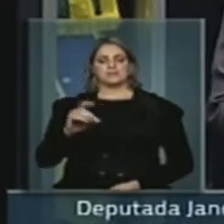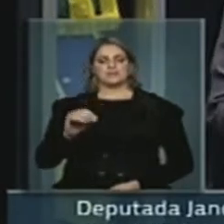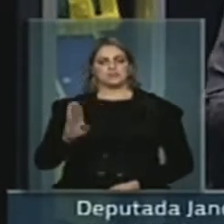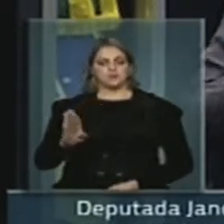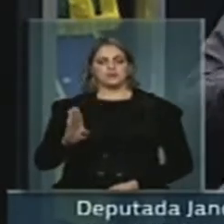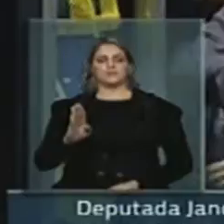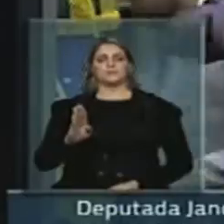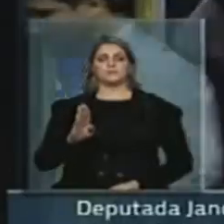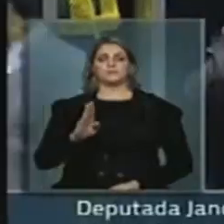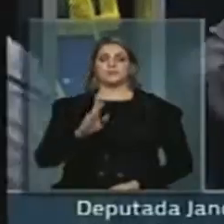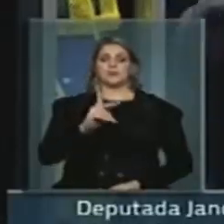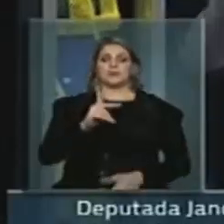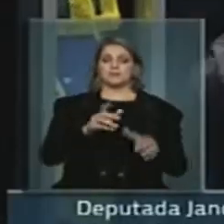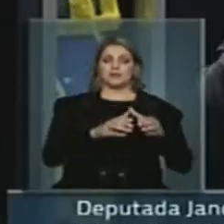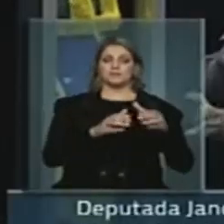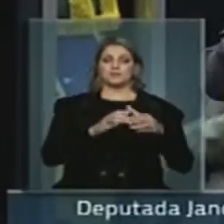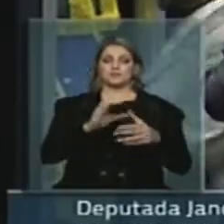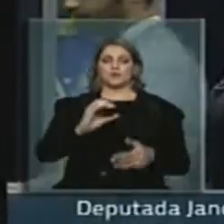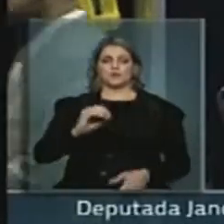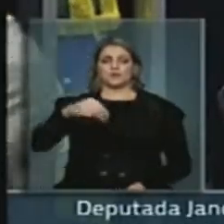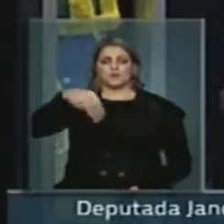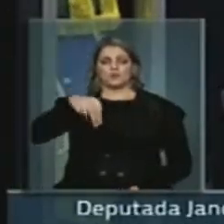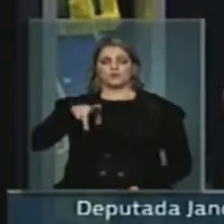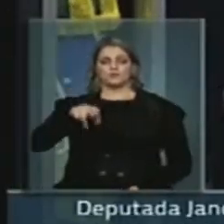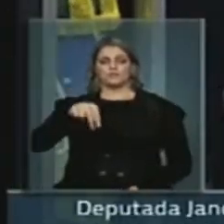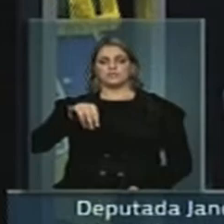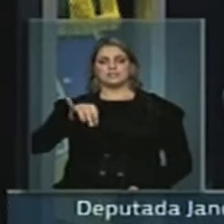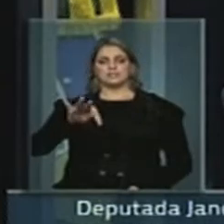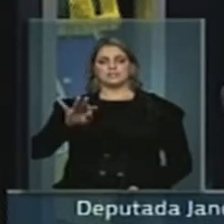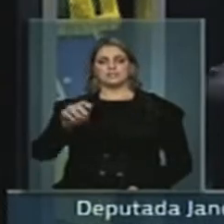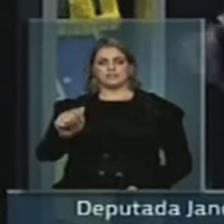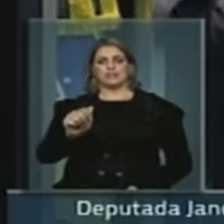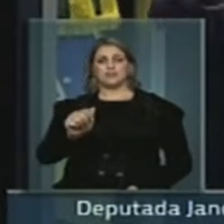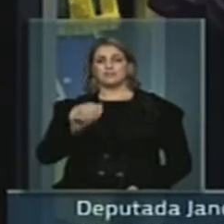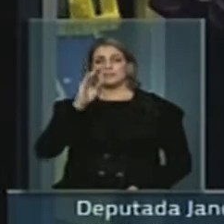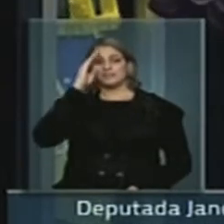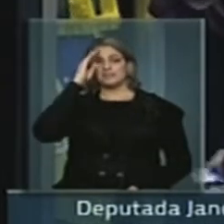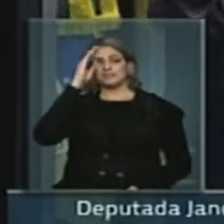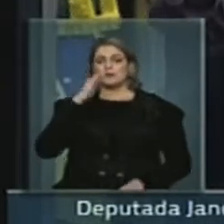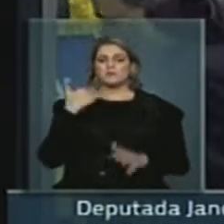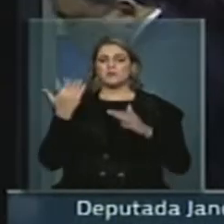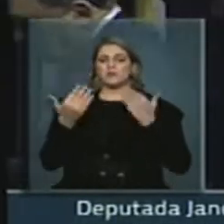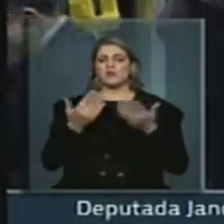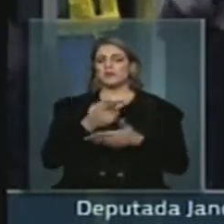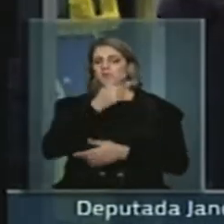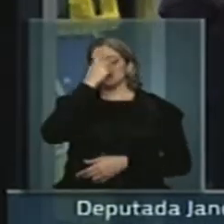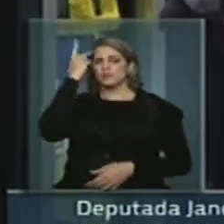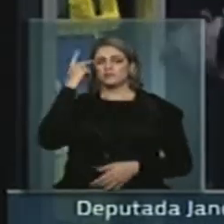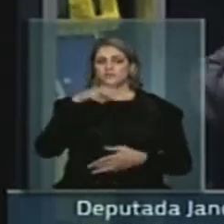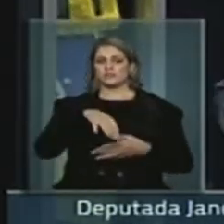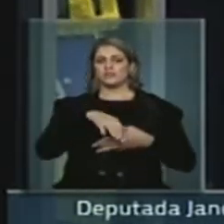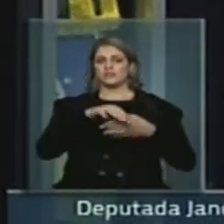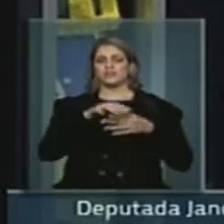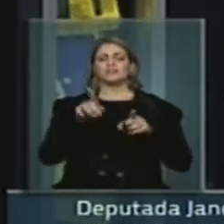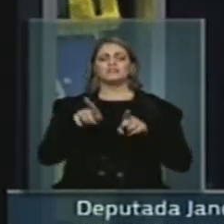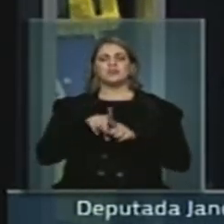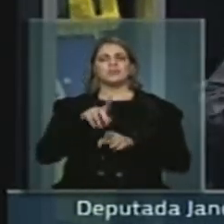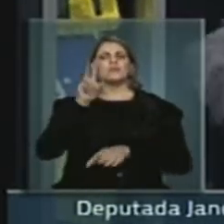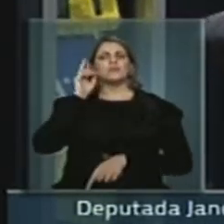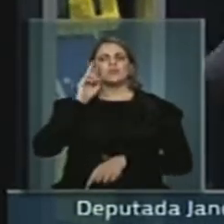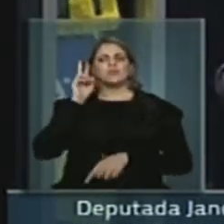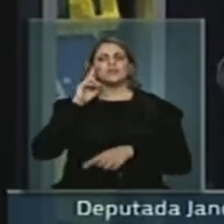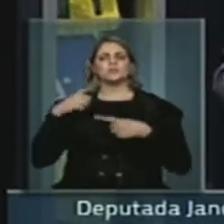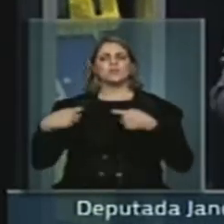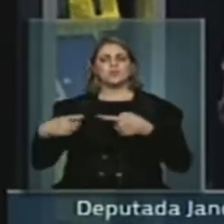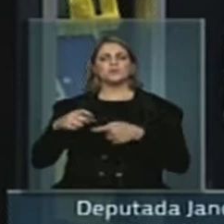foi o partido dos que mais perdeu militantes da reforma agrária, sem contabilizar a luta simbólica do Araguaia, que